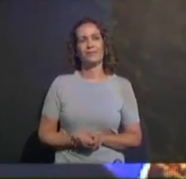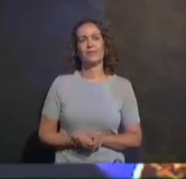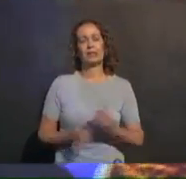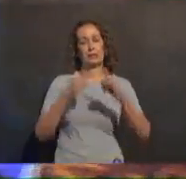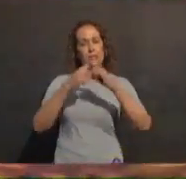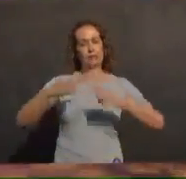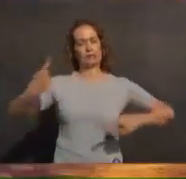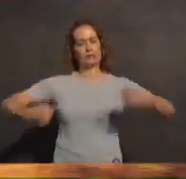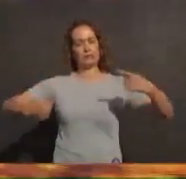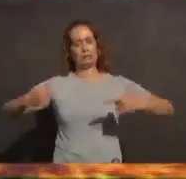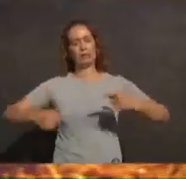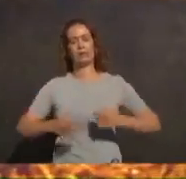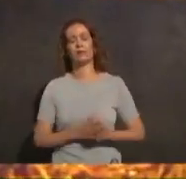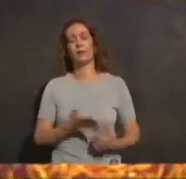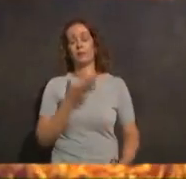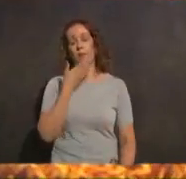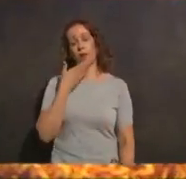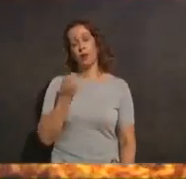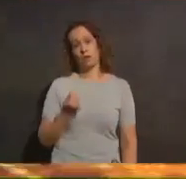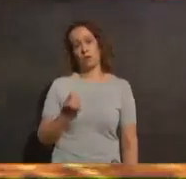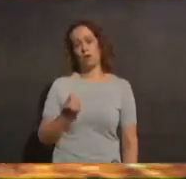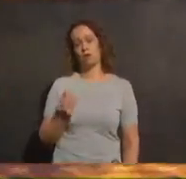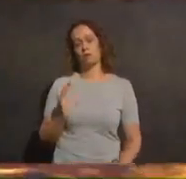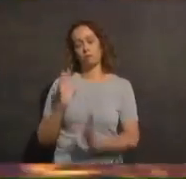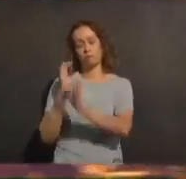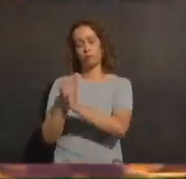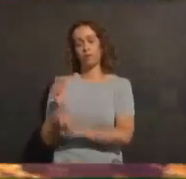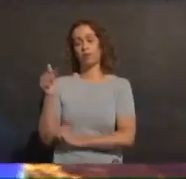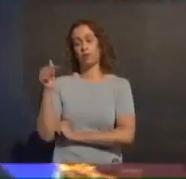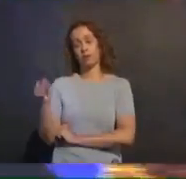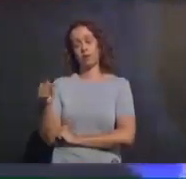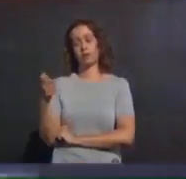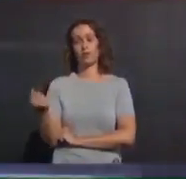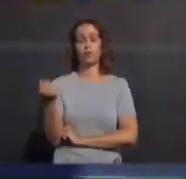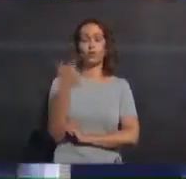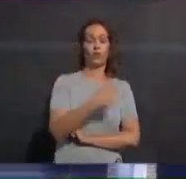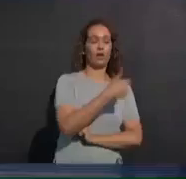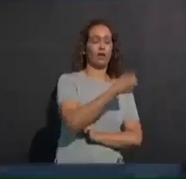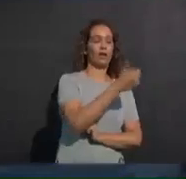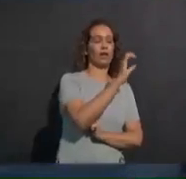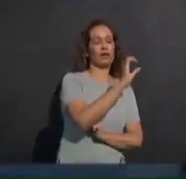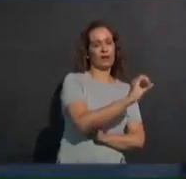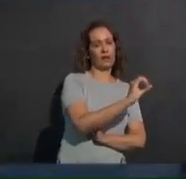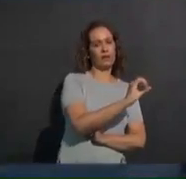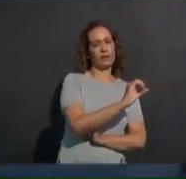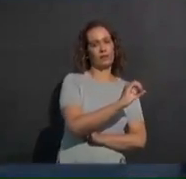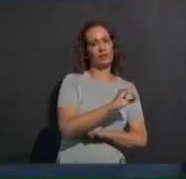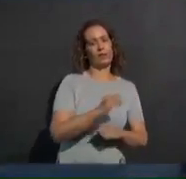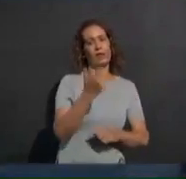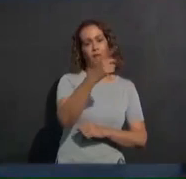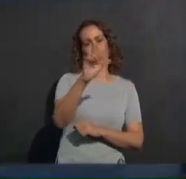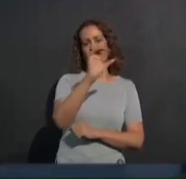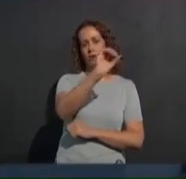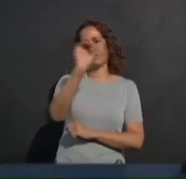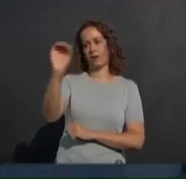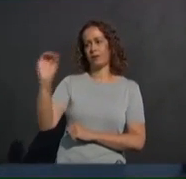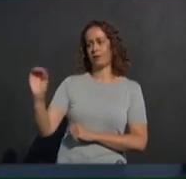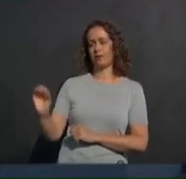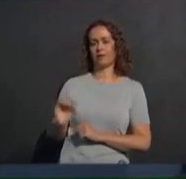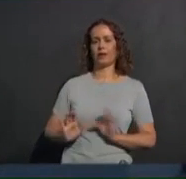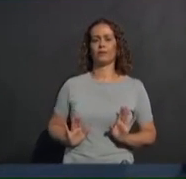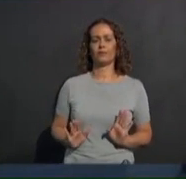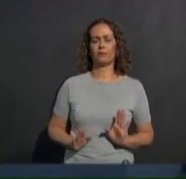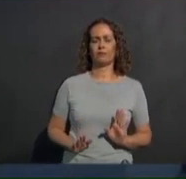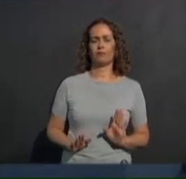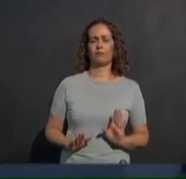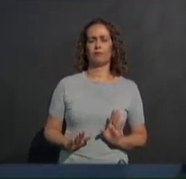É melhor ser nota 7 em muitas coisas do que nota 10 em um só e ser 0 nas outras. Deus está